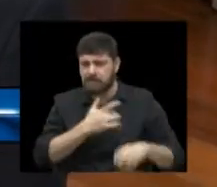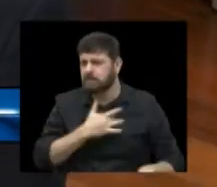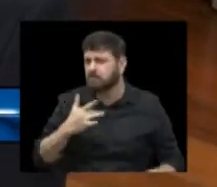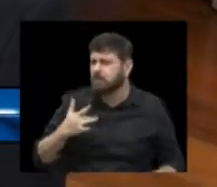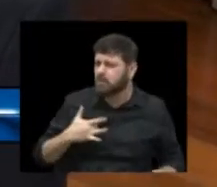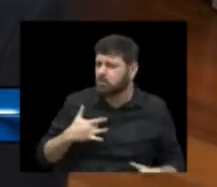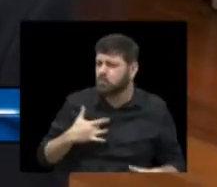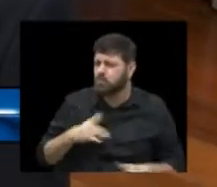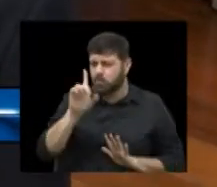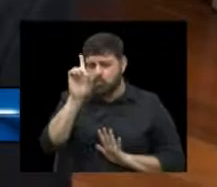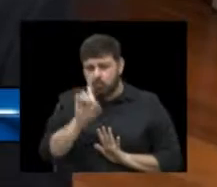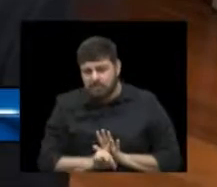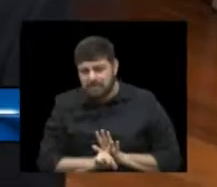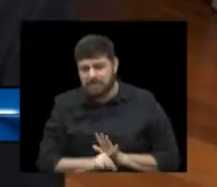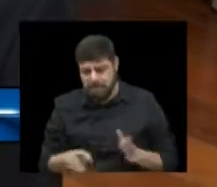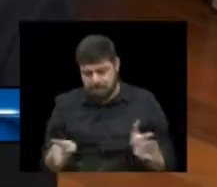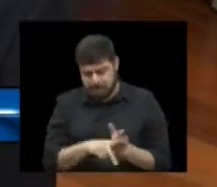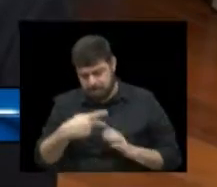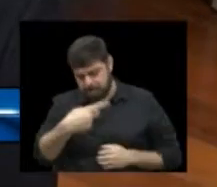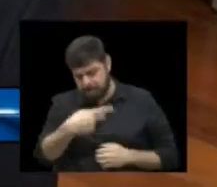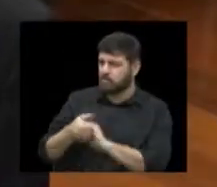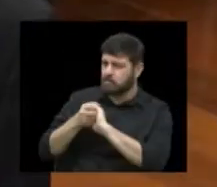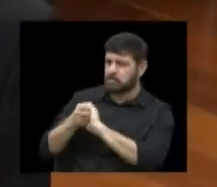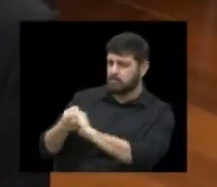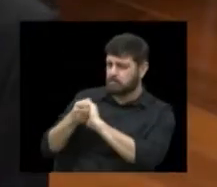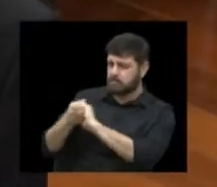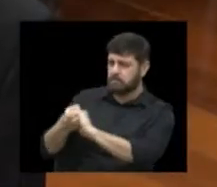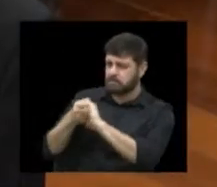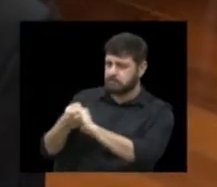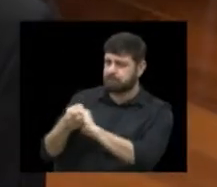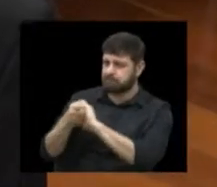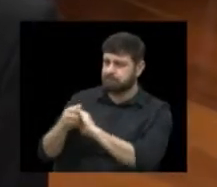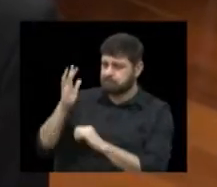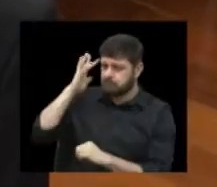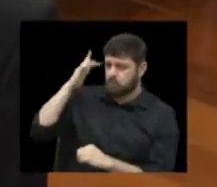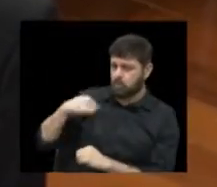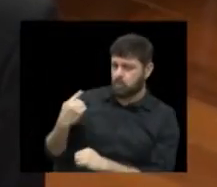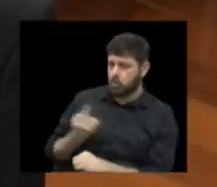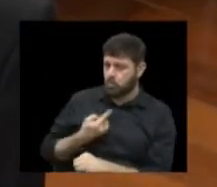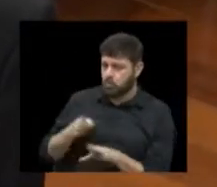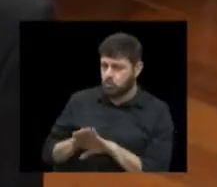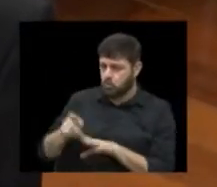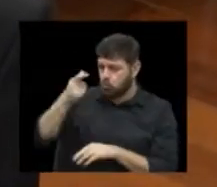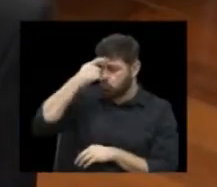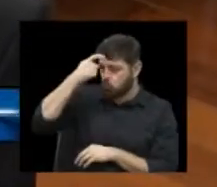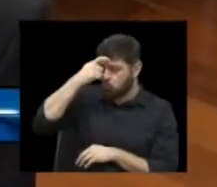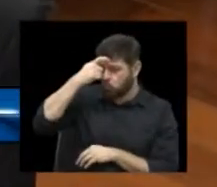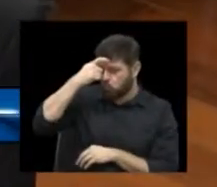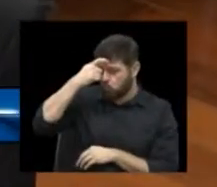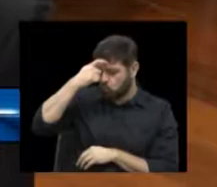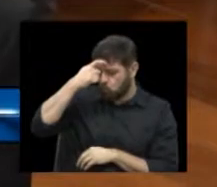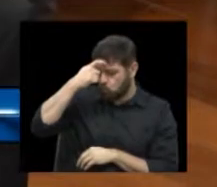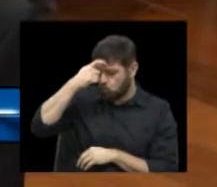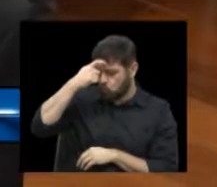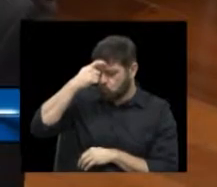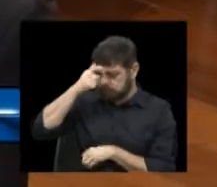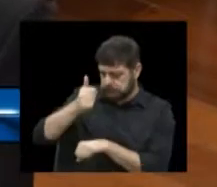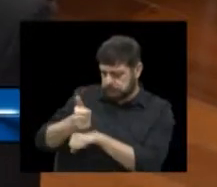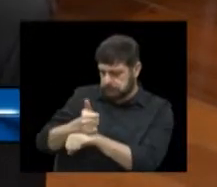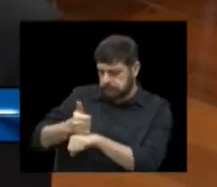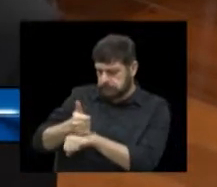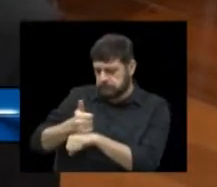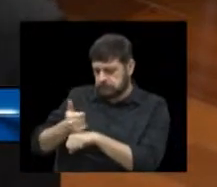saúde e de direitos dos motoristas de ônibus. Eu acho que todos nós temos consciência que de uma das profissões